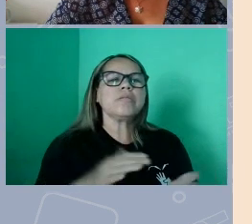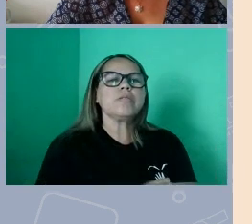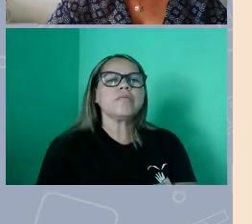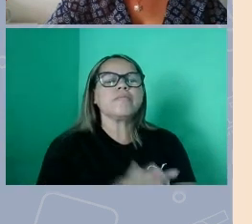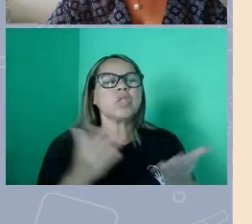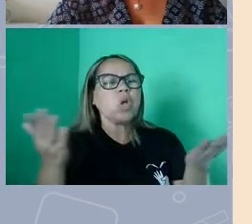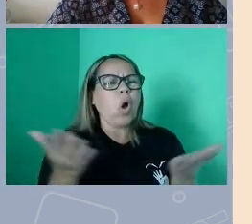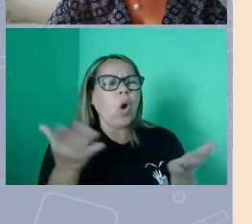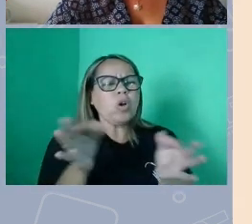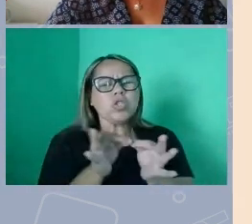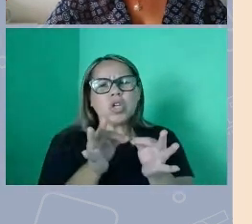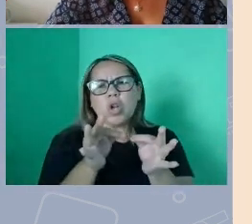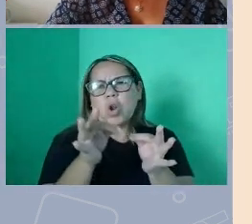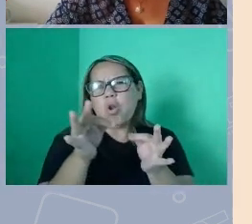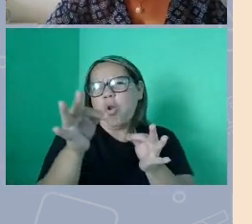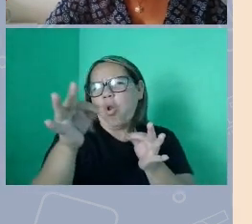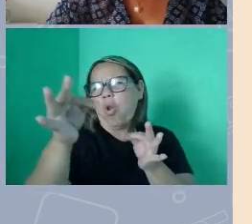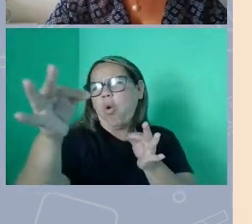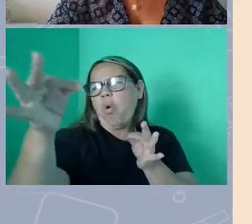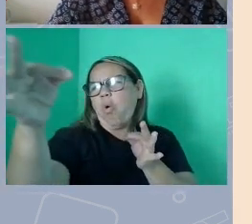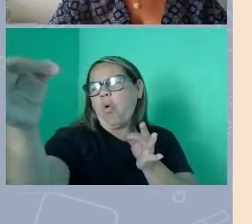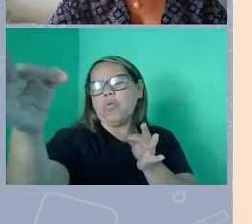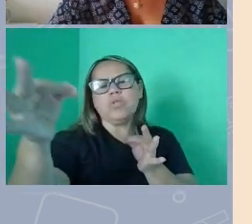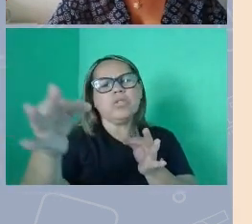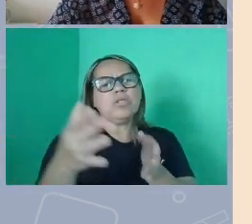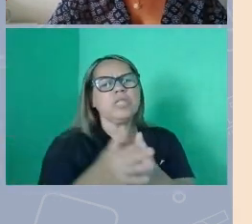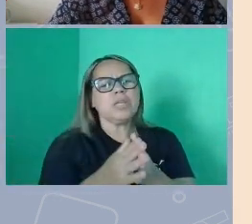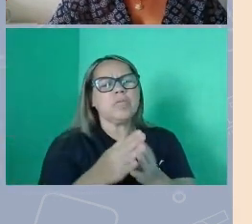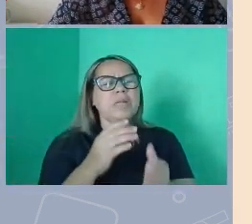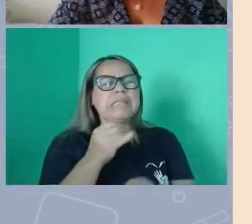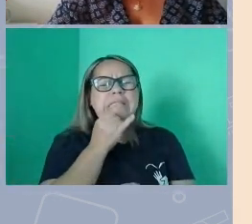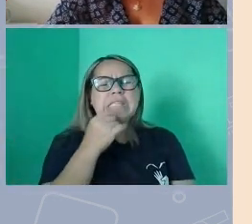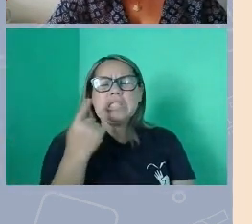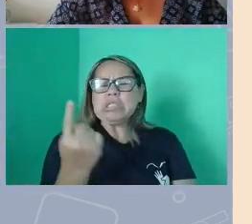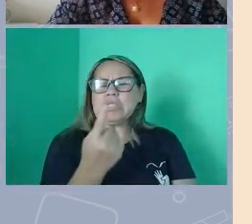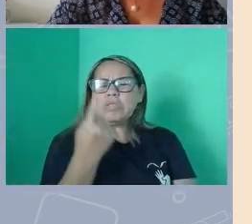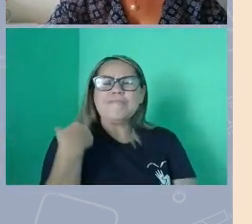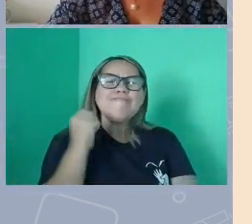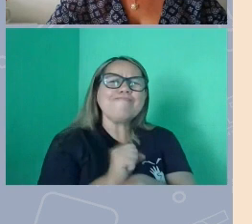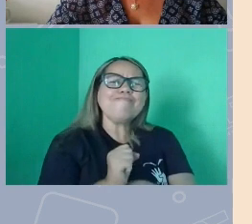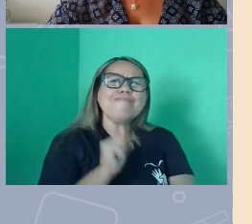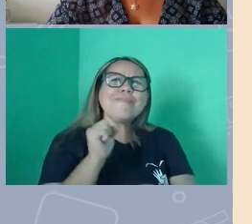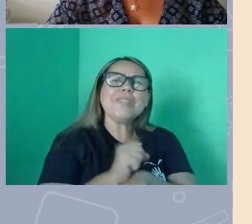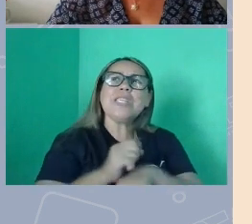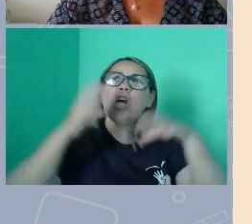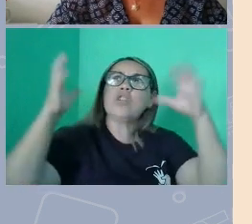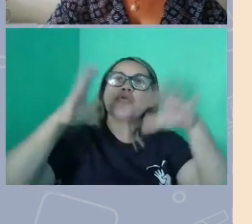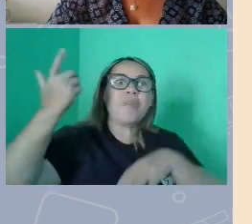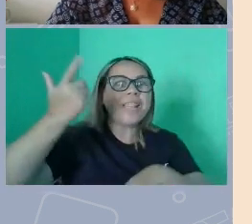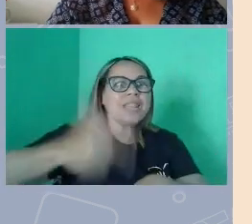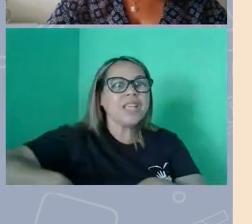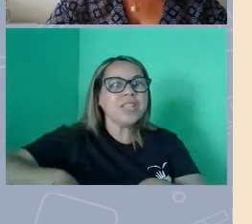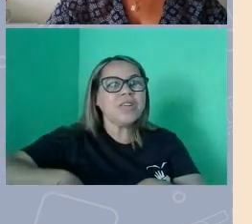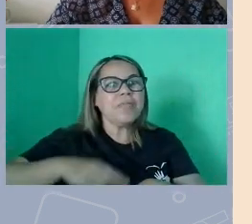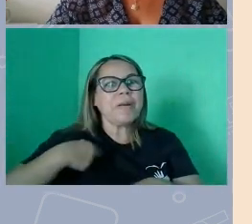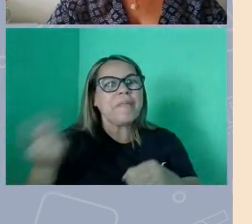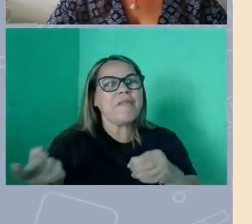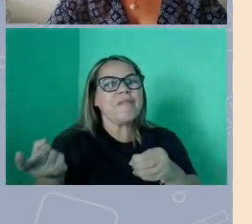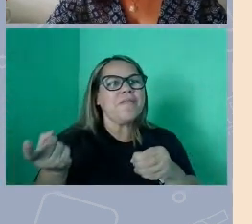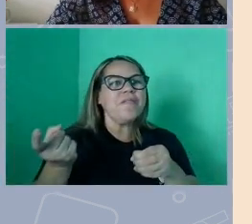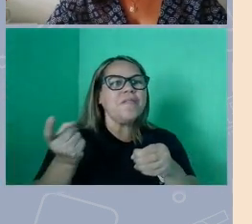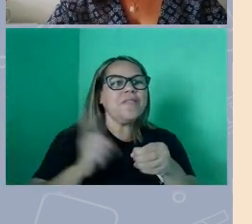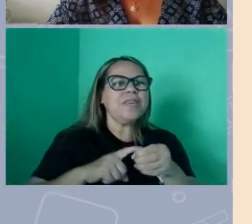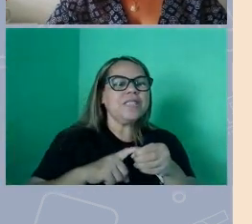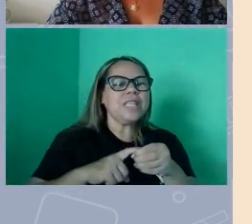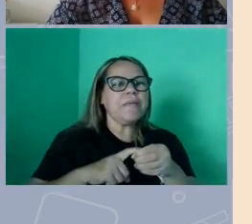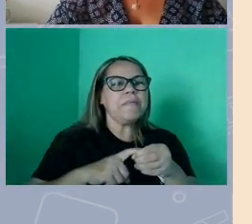longe muitas léguas numa triste solidão espero a chuva cair de novo para me voltar e para